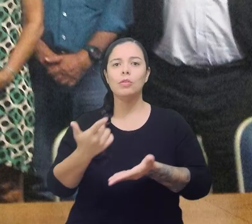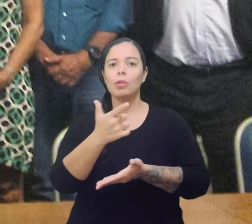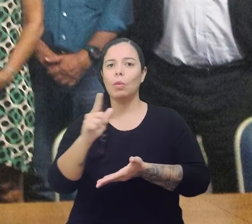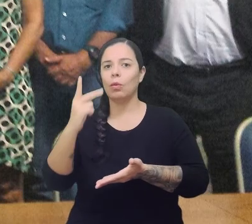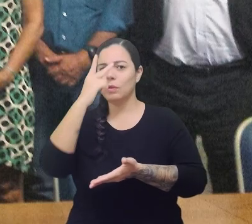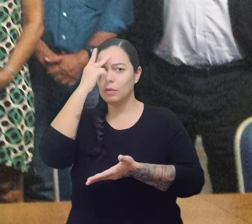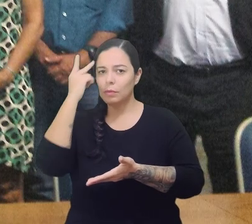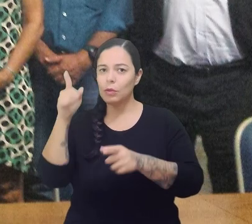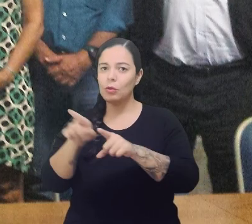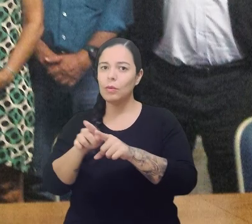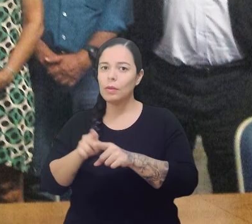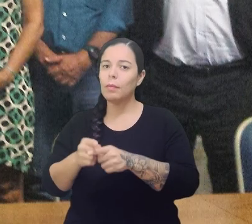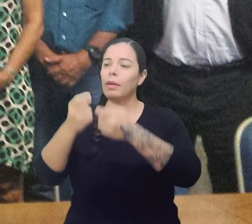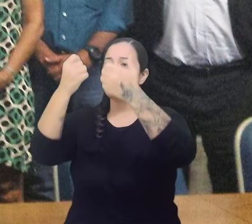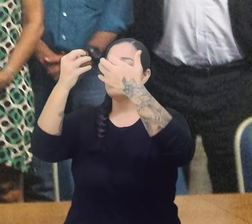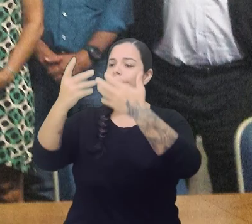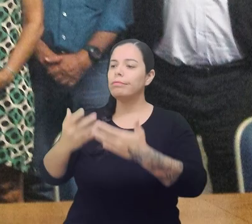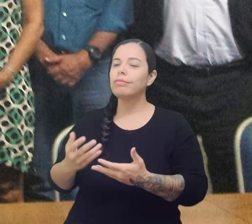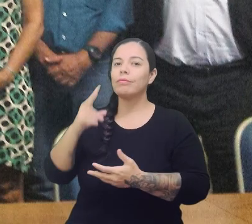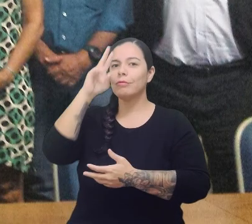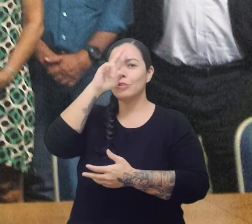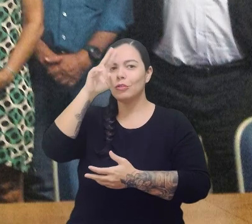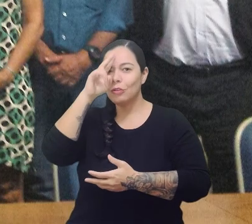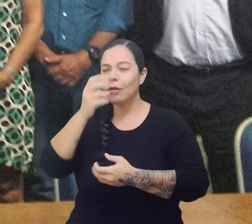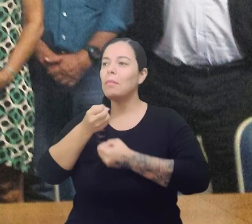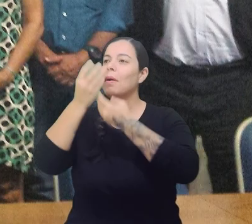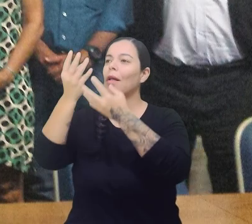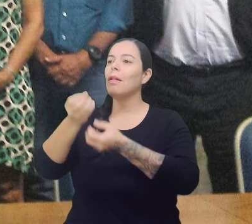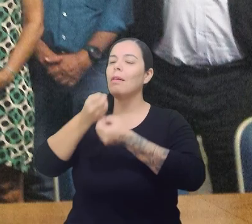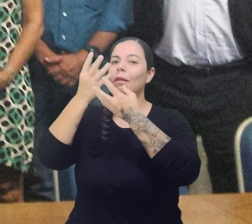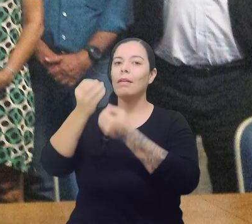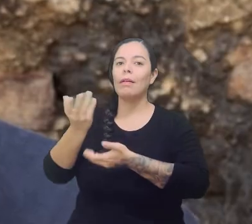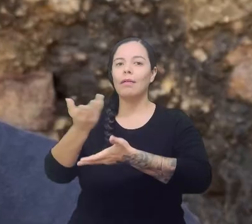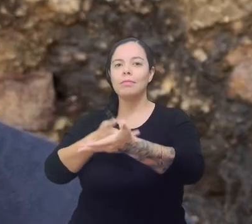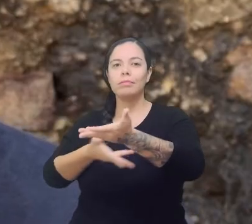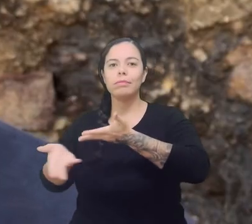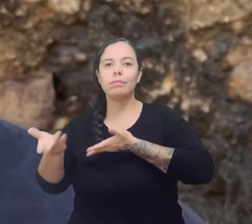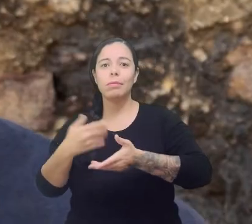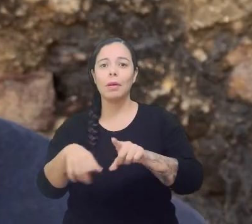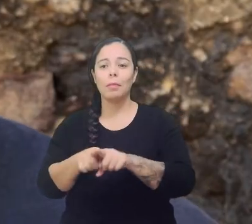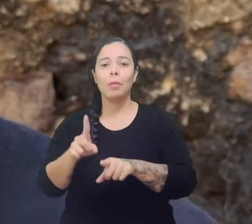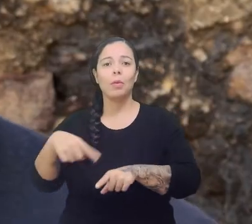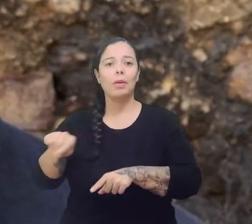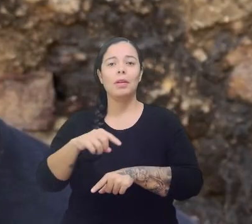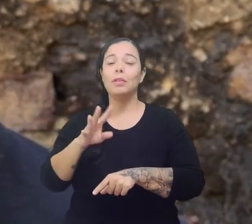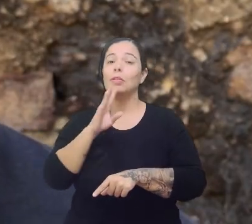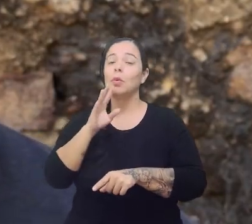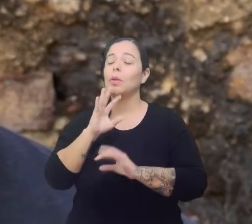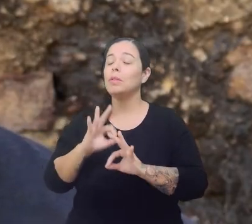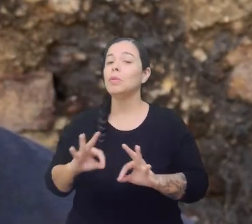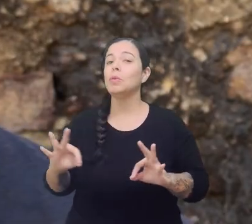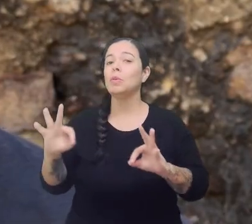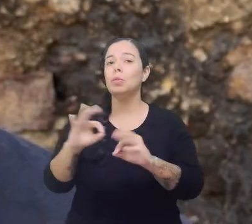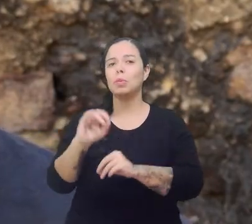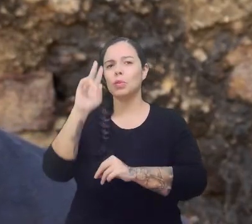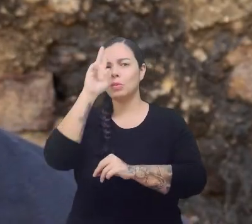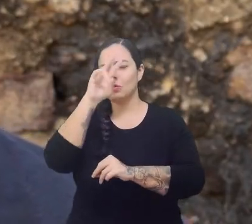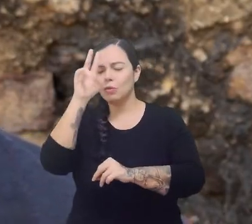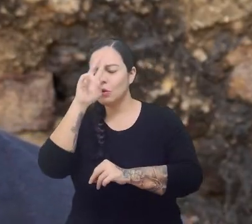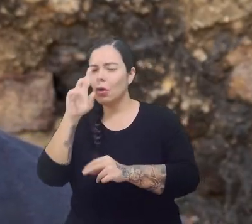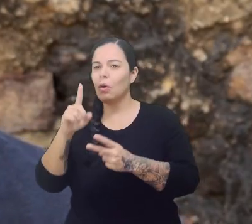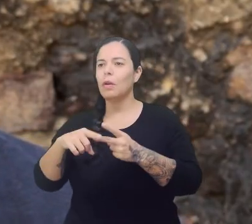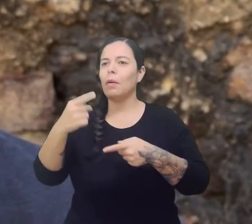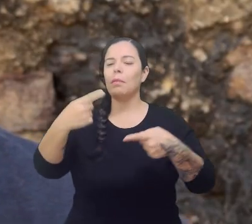Eles conhecem tudo da região oceânica, de história da região oceânica, quem aconteceu, história política, né, o histórico mesmo